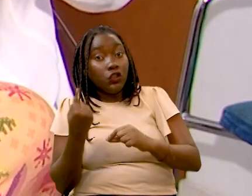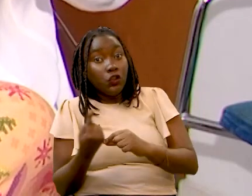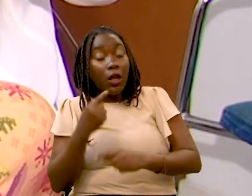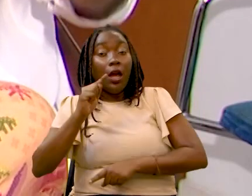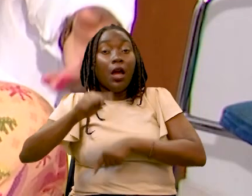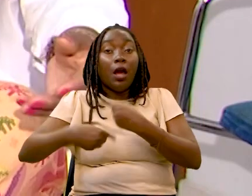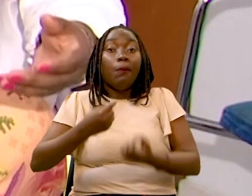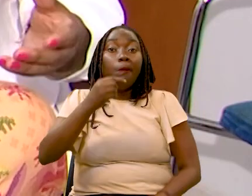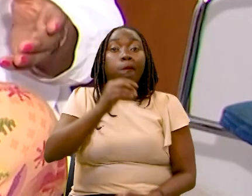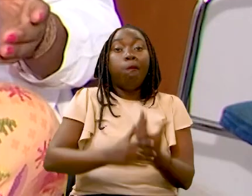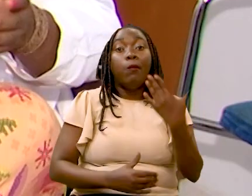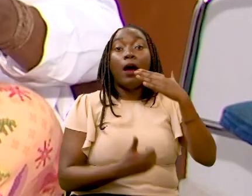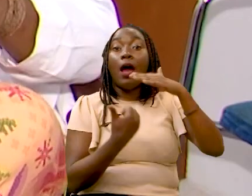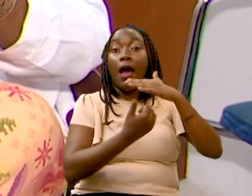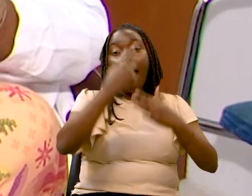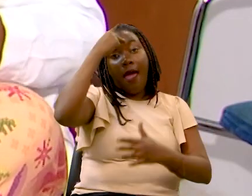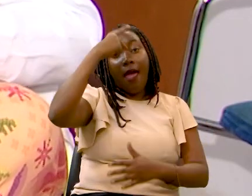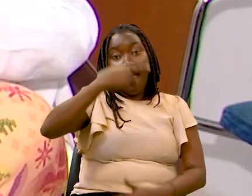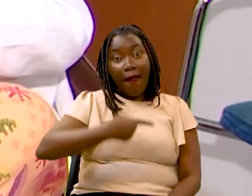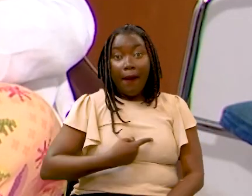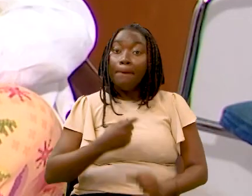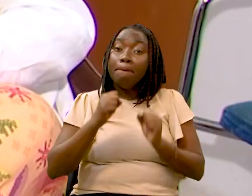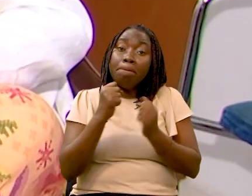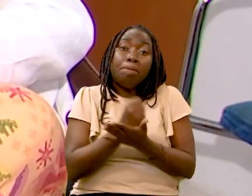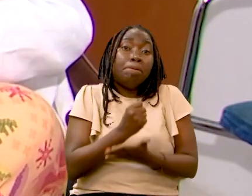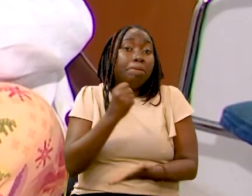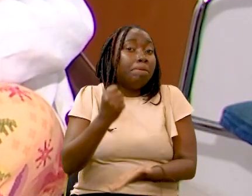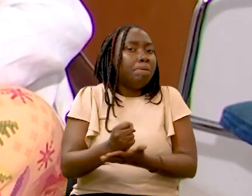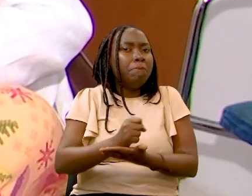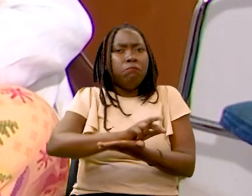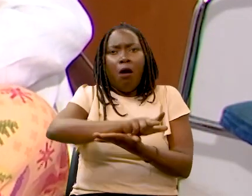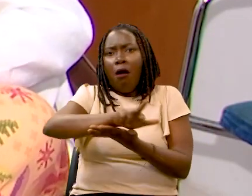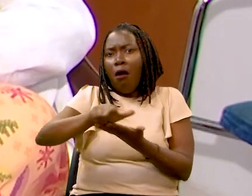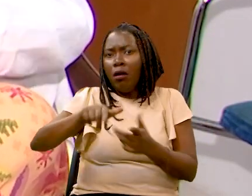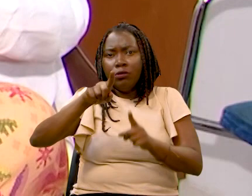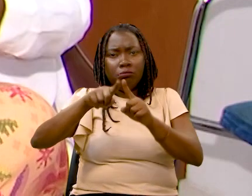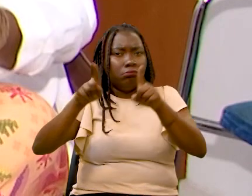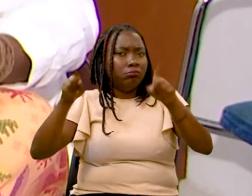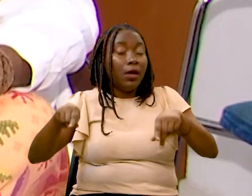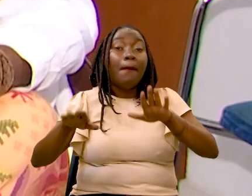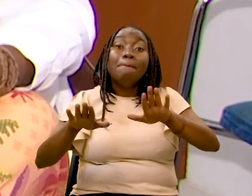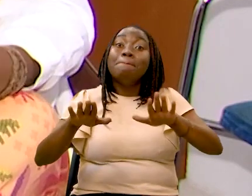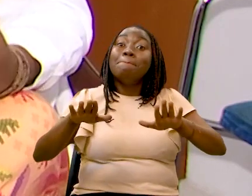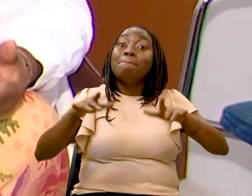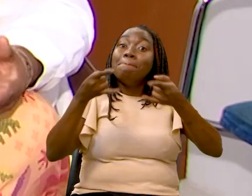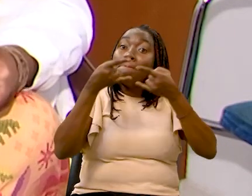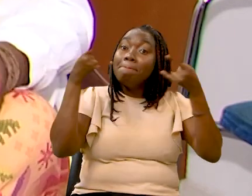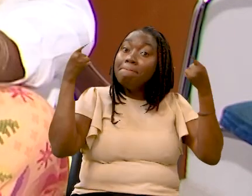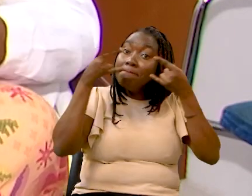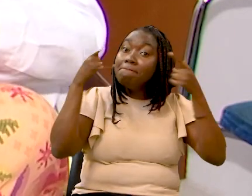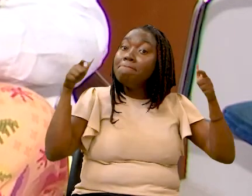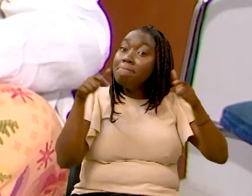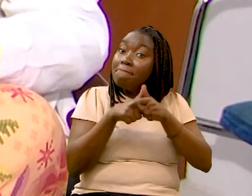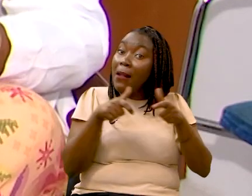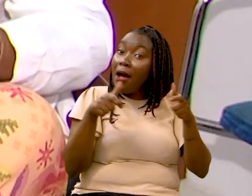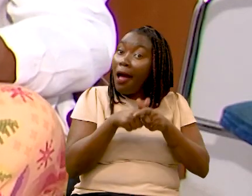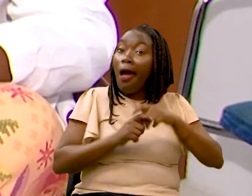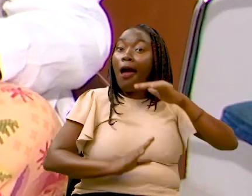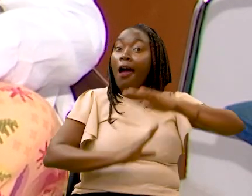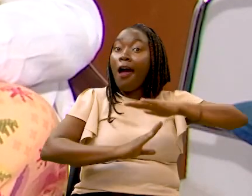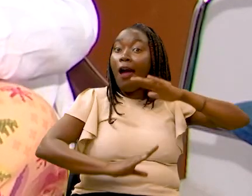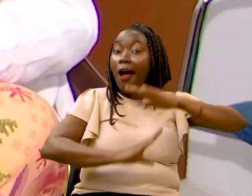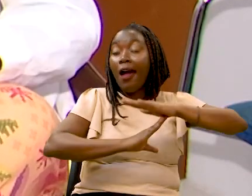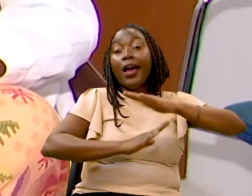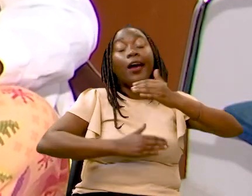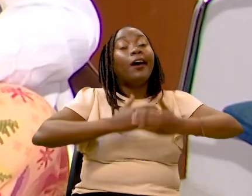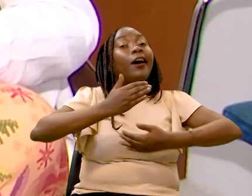uma empreendedora individual e depois eu passo a ter uma empresa individual, que eu posso contratar várias pessoas, mas que também o